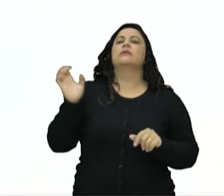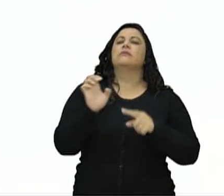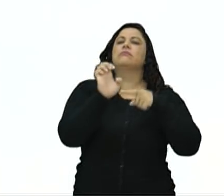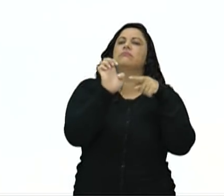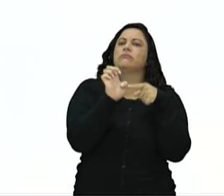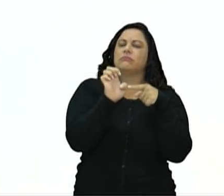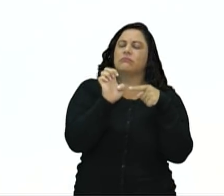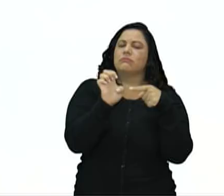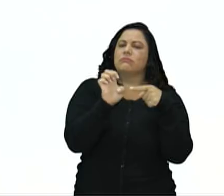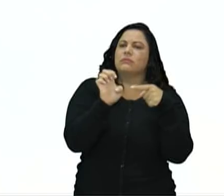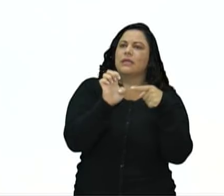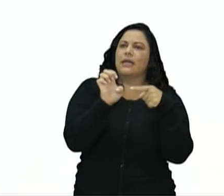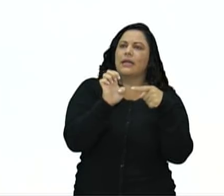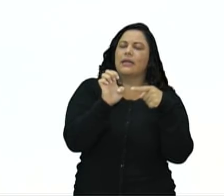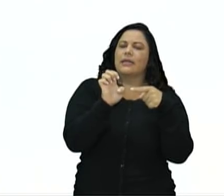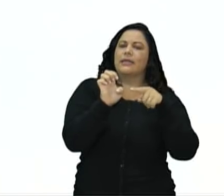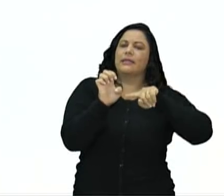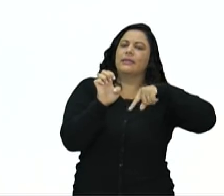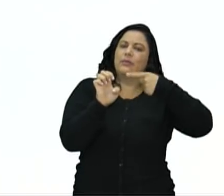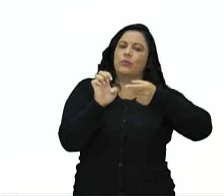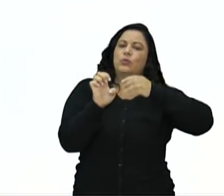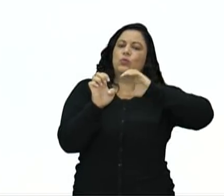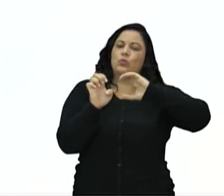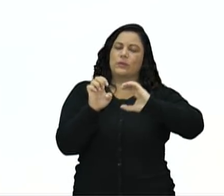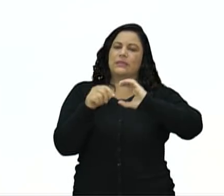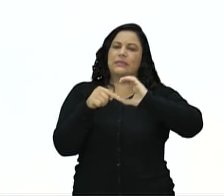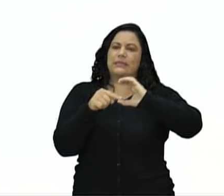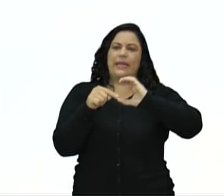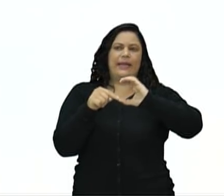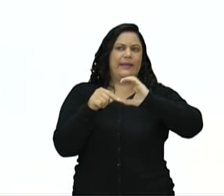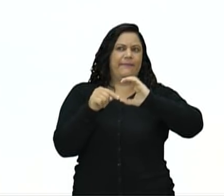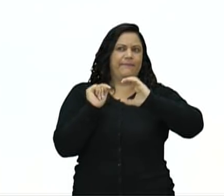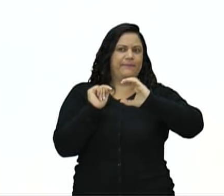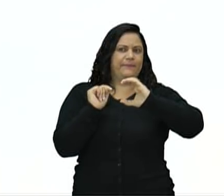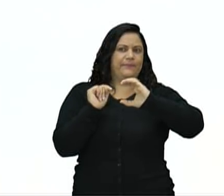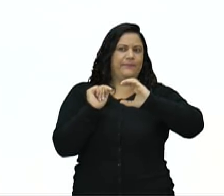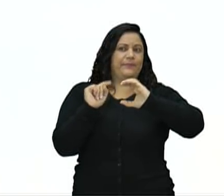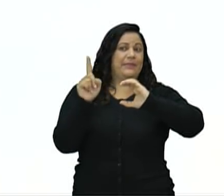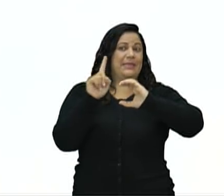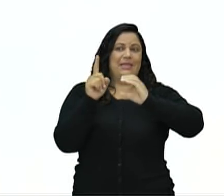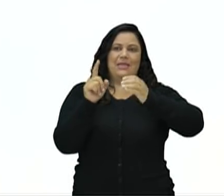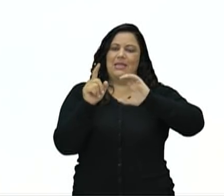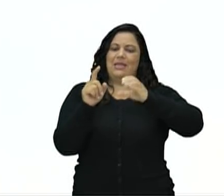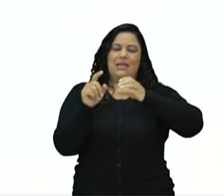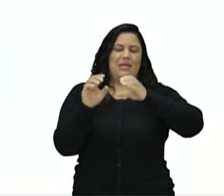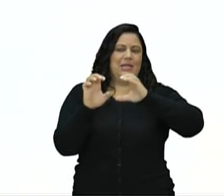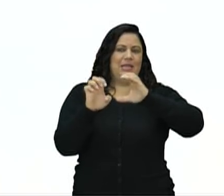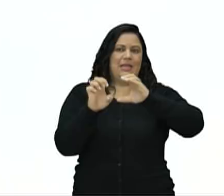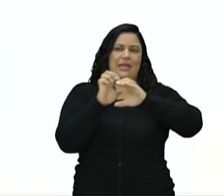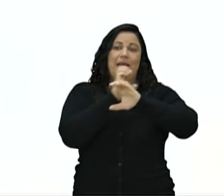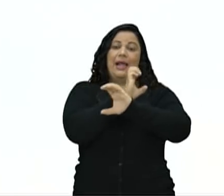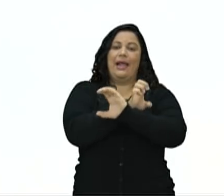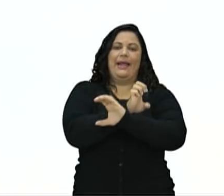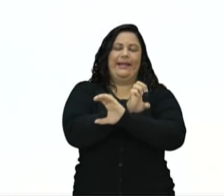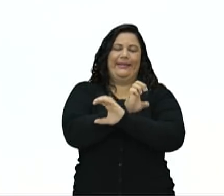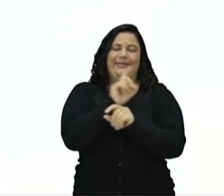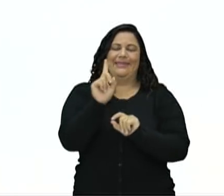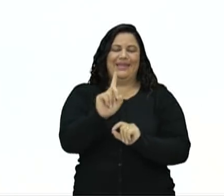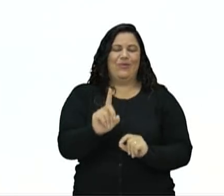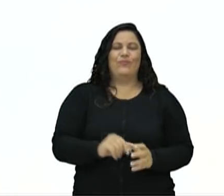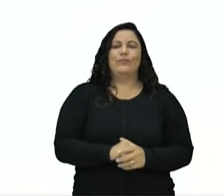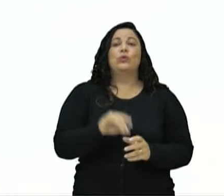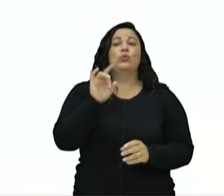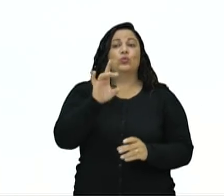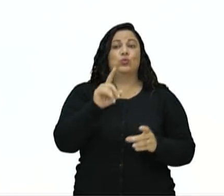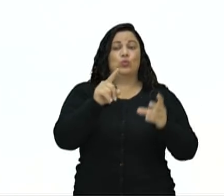logo após o som C, então vocês vão usar o C cedilha, não se usa o C cedilha antes de E, certo? C cedilha só antes de A